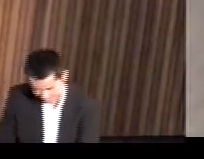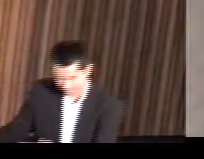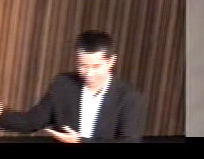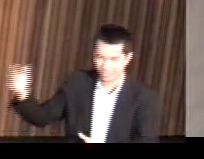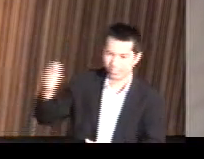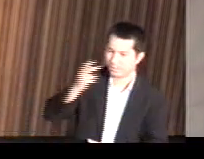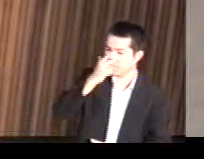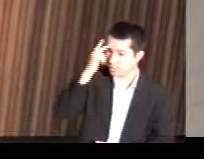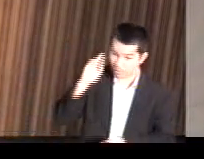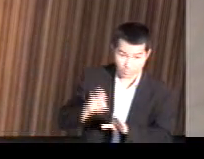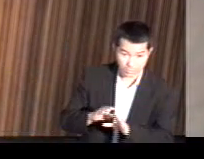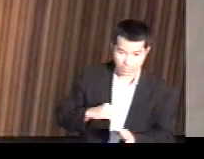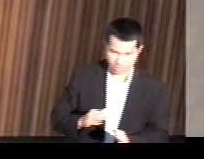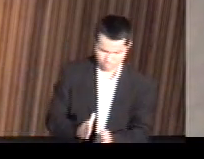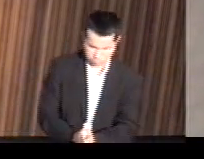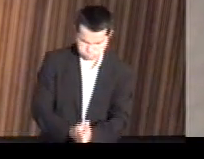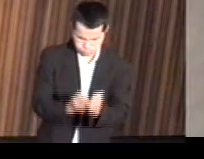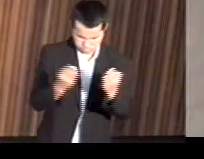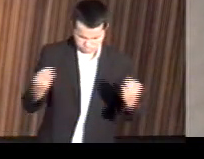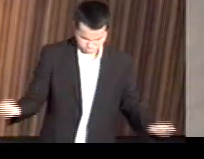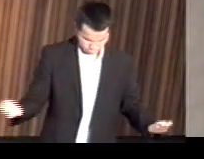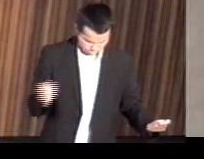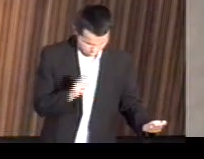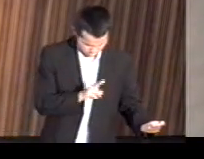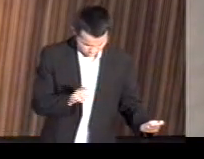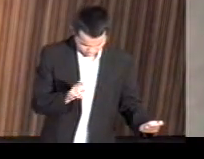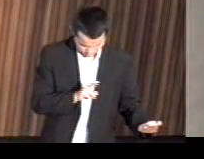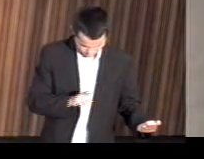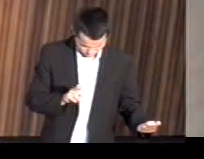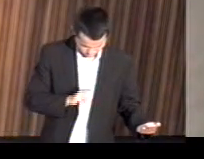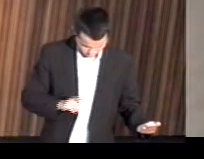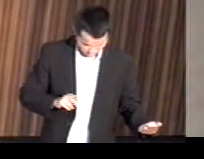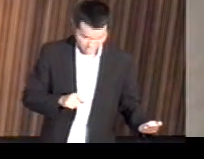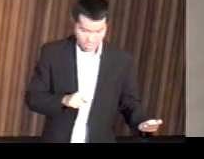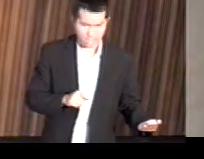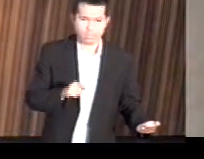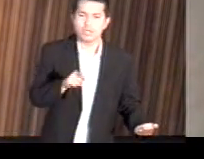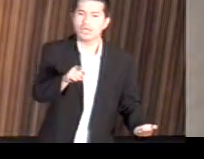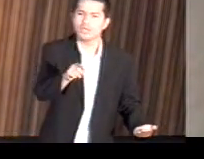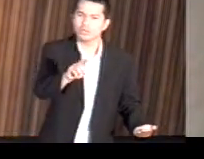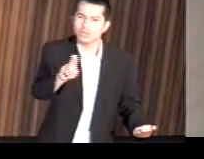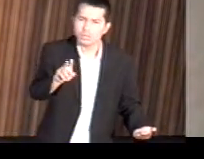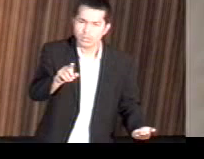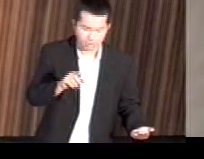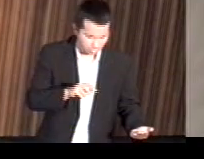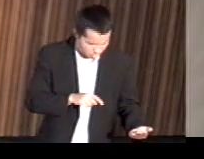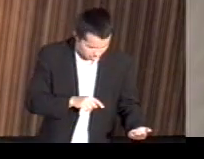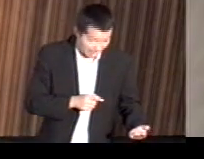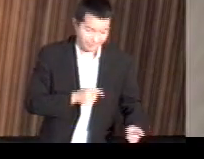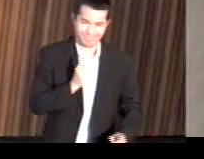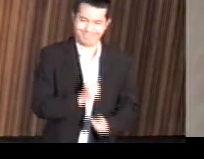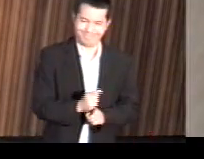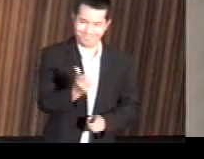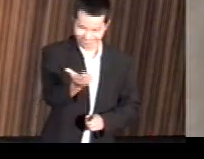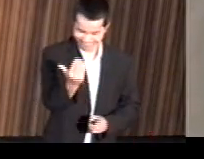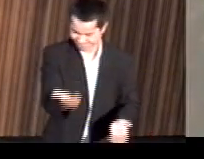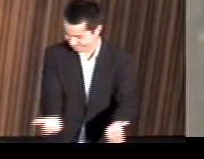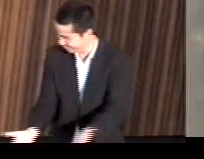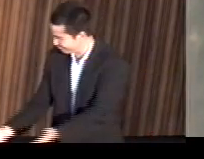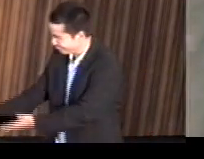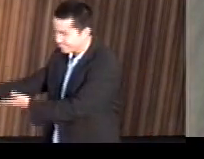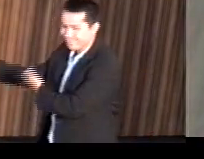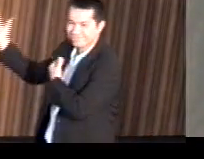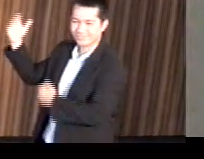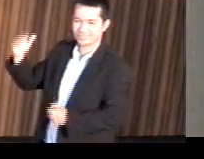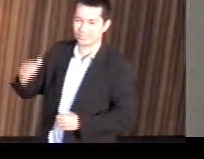atos. Esse livro vai ser aberto, mas quando o nosso nome está escrito no livro da vida. E o livro